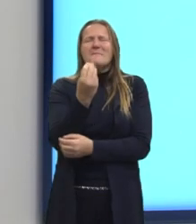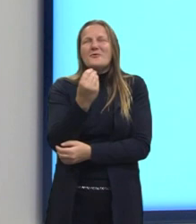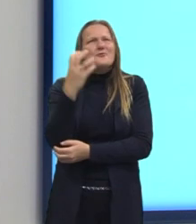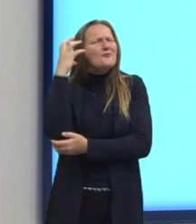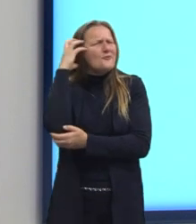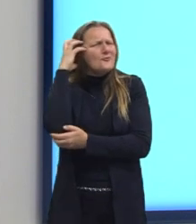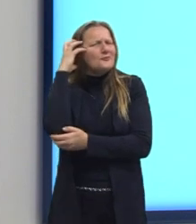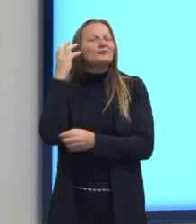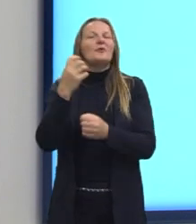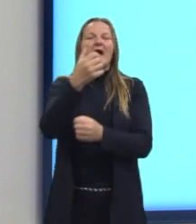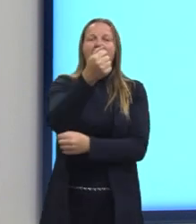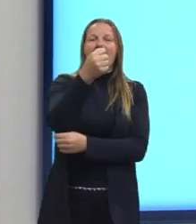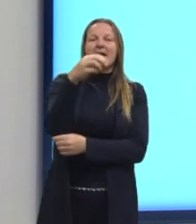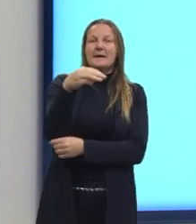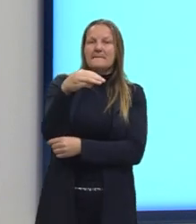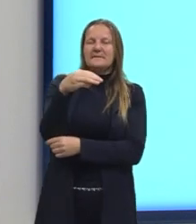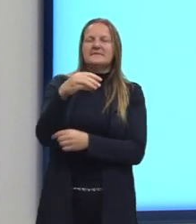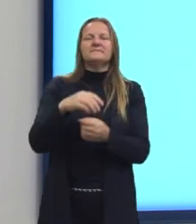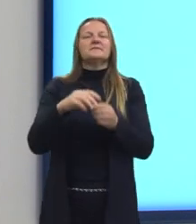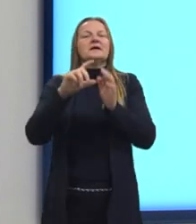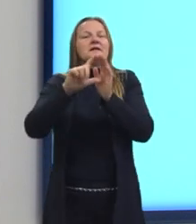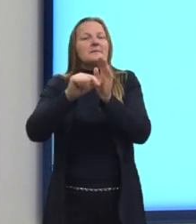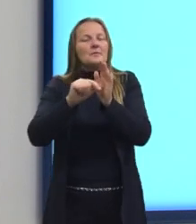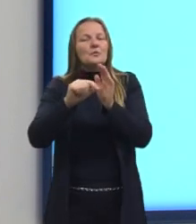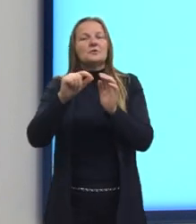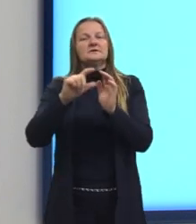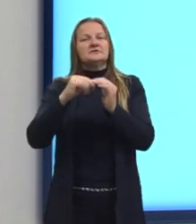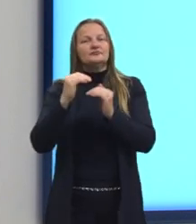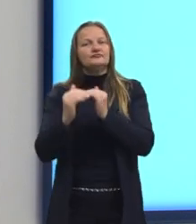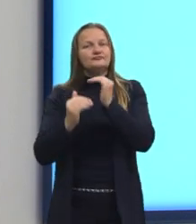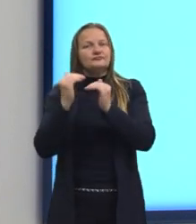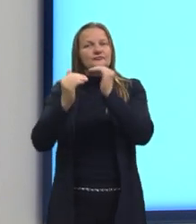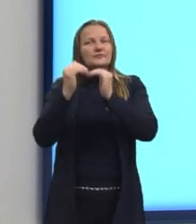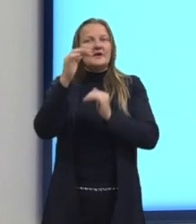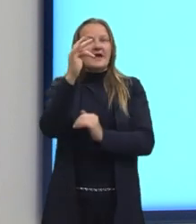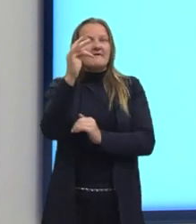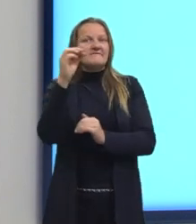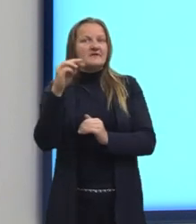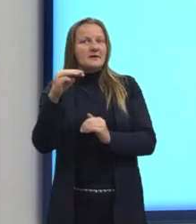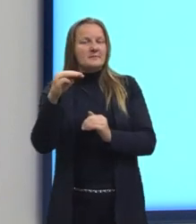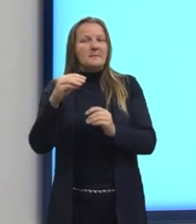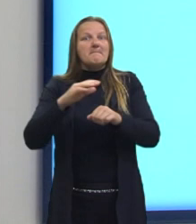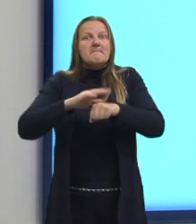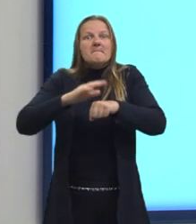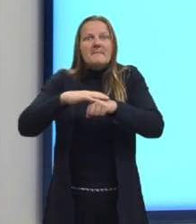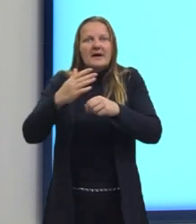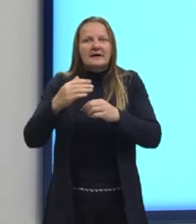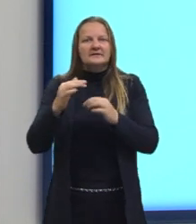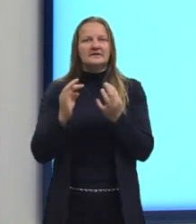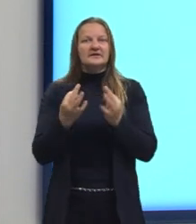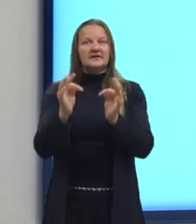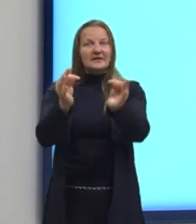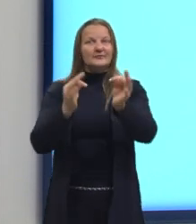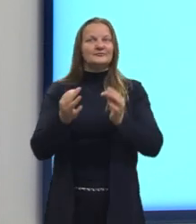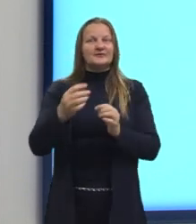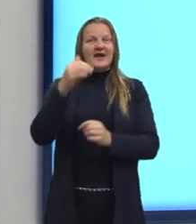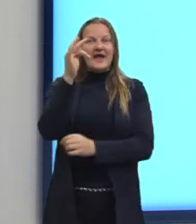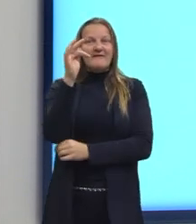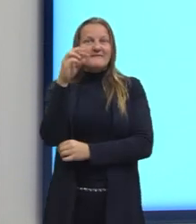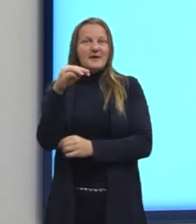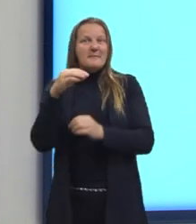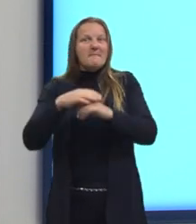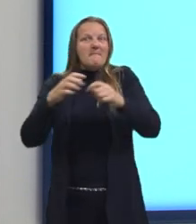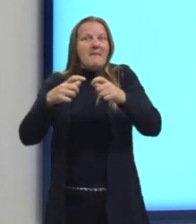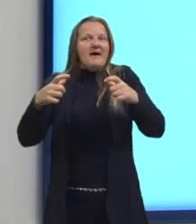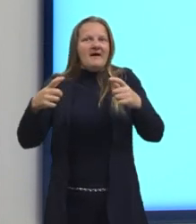mais frequente a rádio AM e menos a FM hoje em dia já se tornou o contrário pela evolução da tecnologia a gente